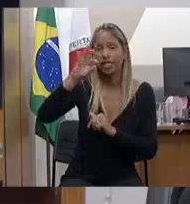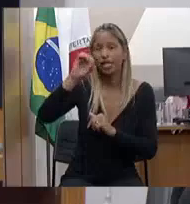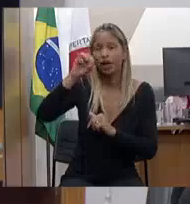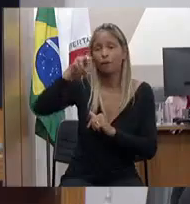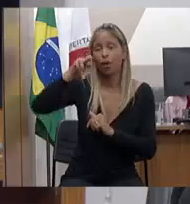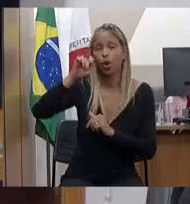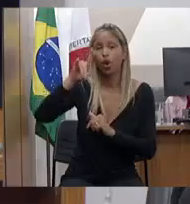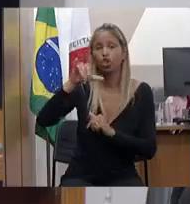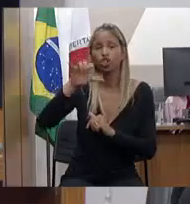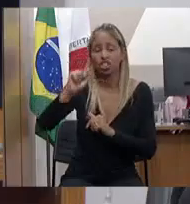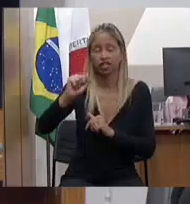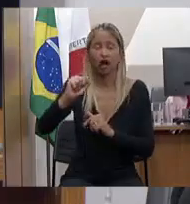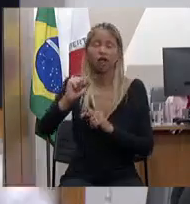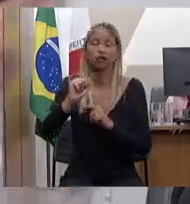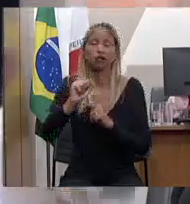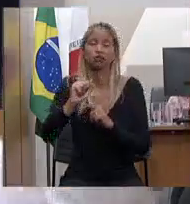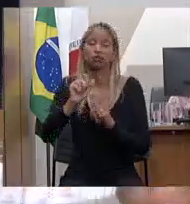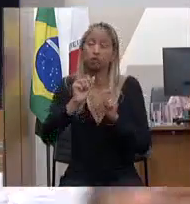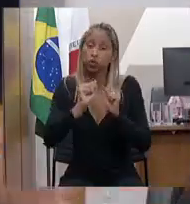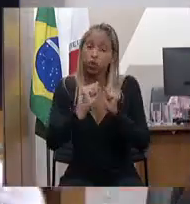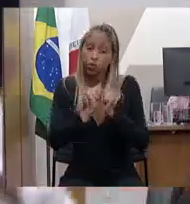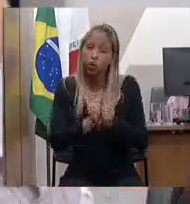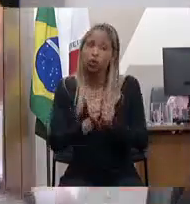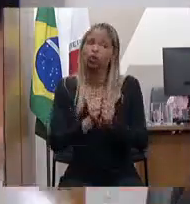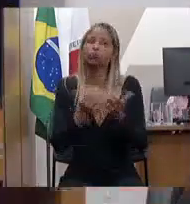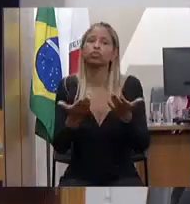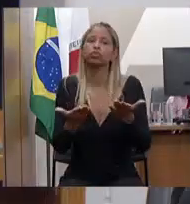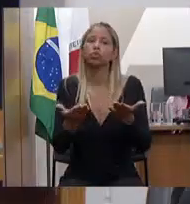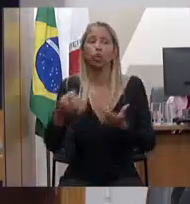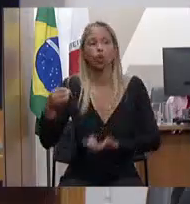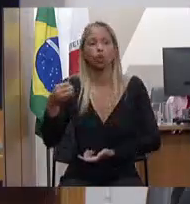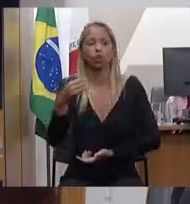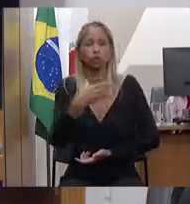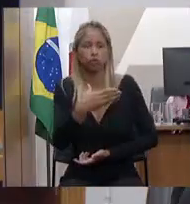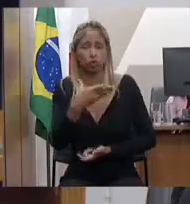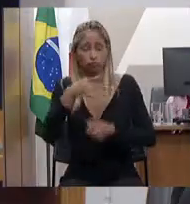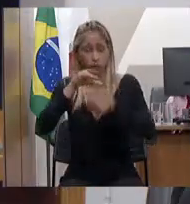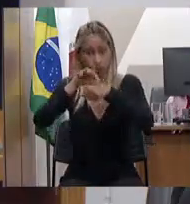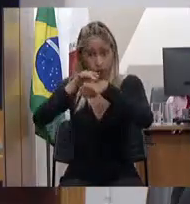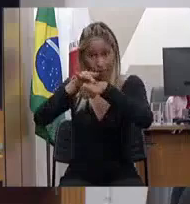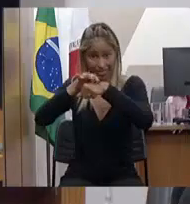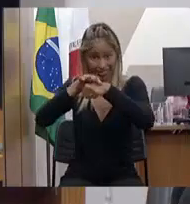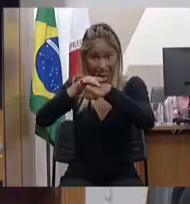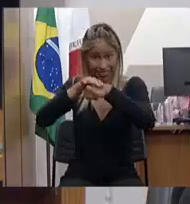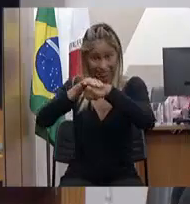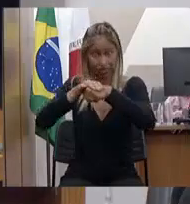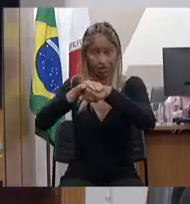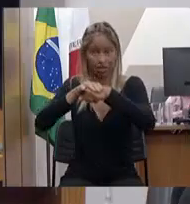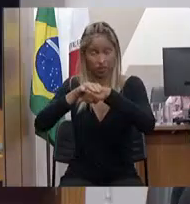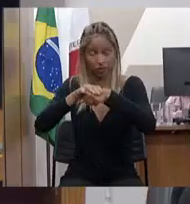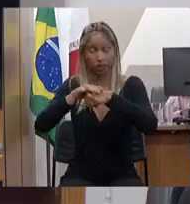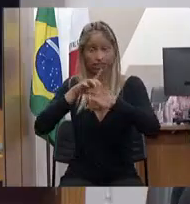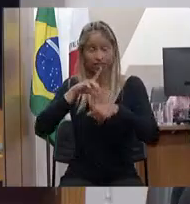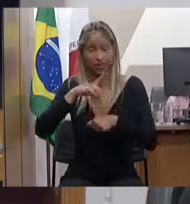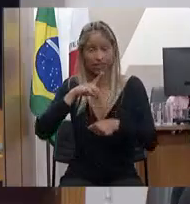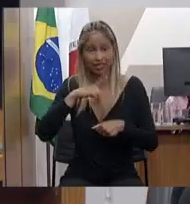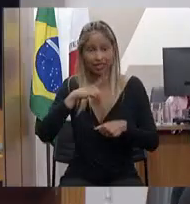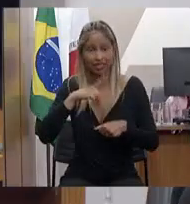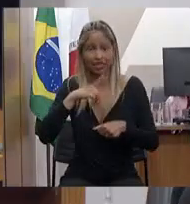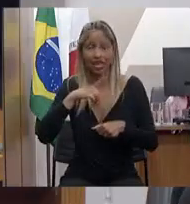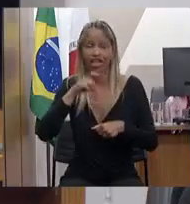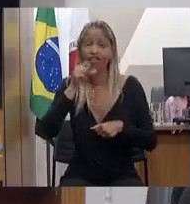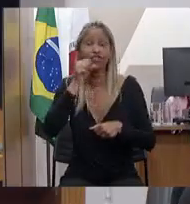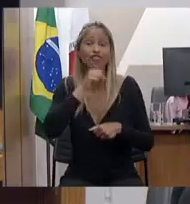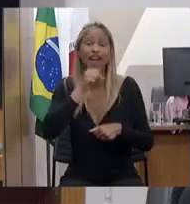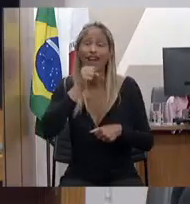e combinada junto com um novo adoecimento nós temos as os